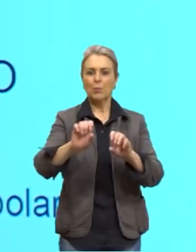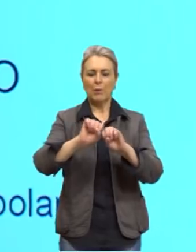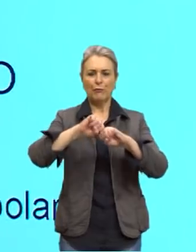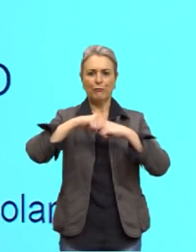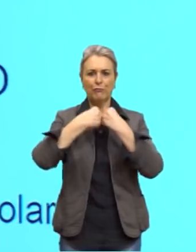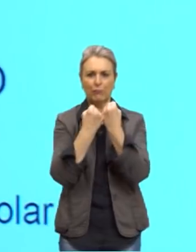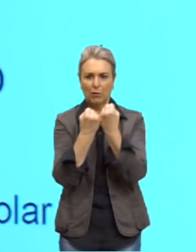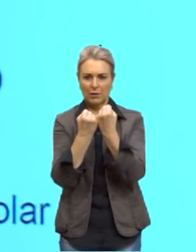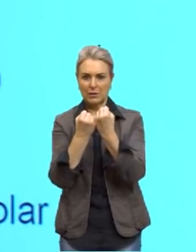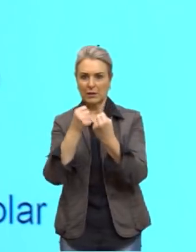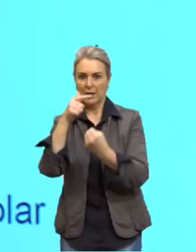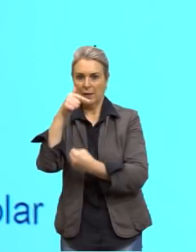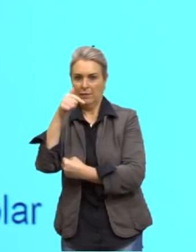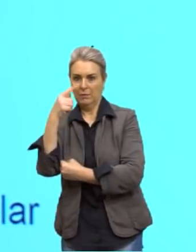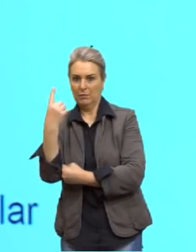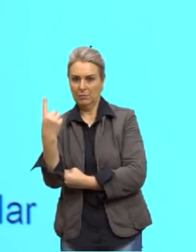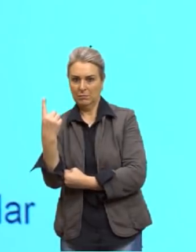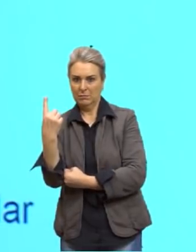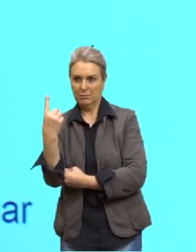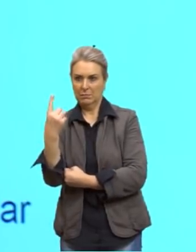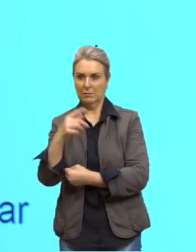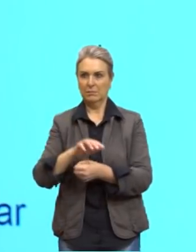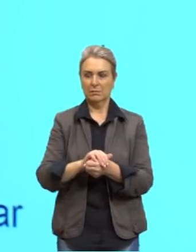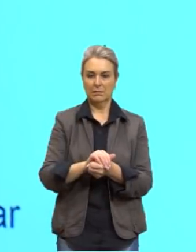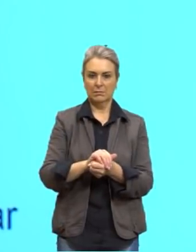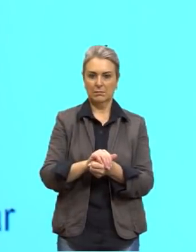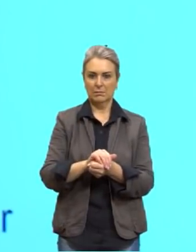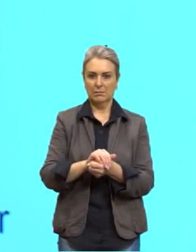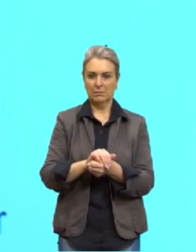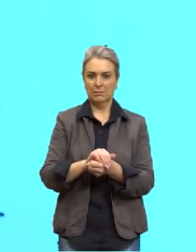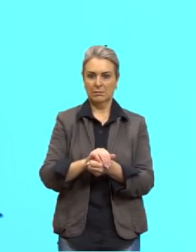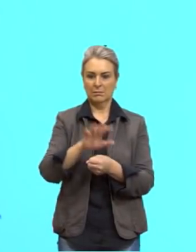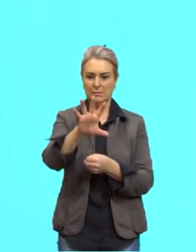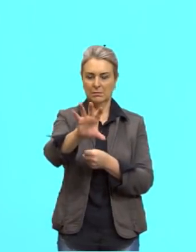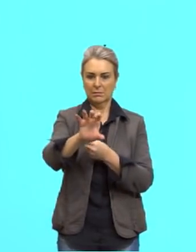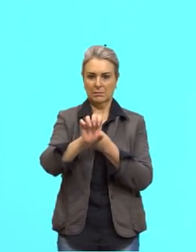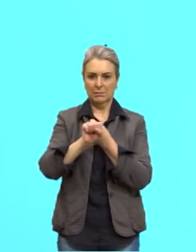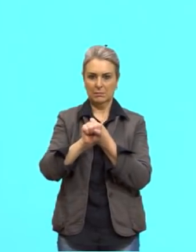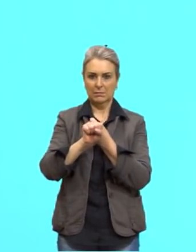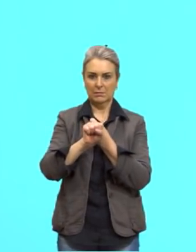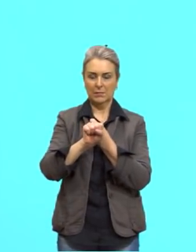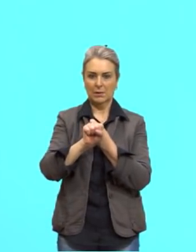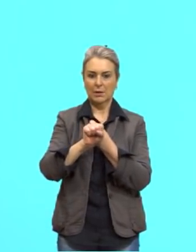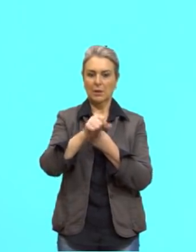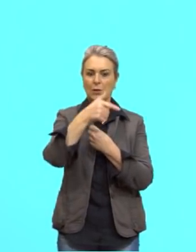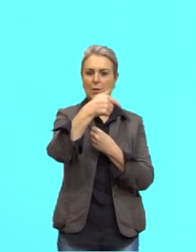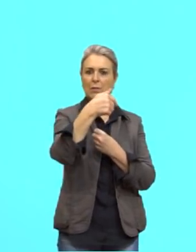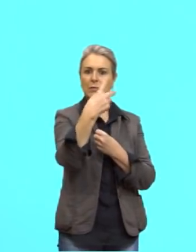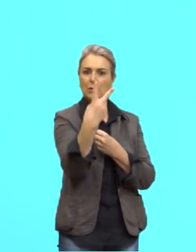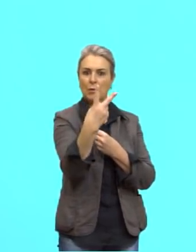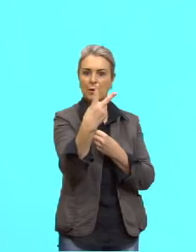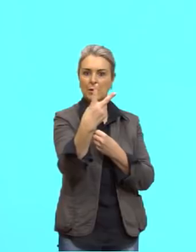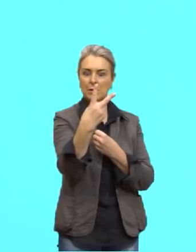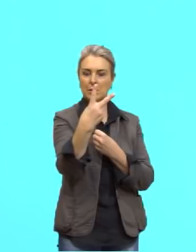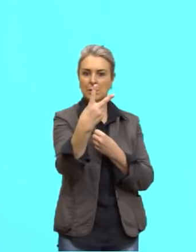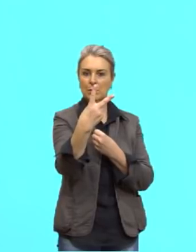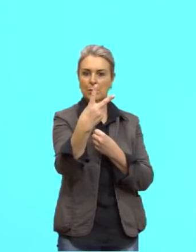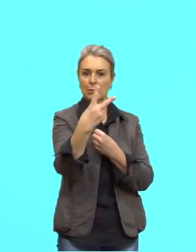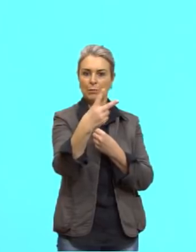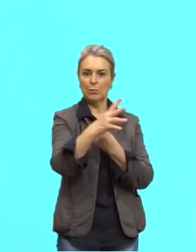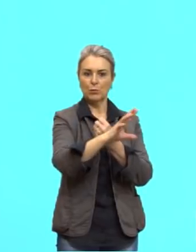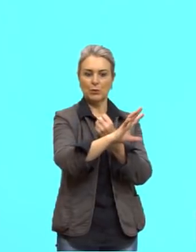puxa o parque para cá ó e o f1 que puxa para cá e eu tenho f2 que puxa para lá